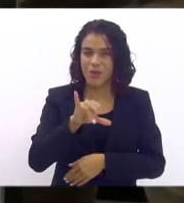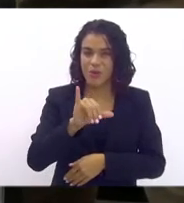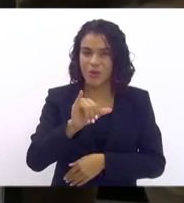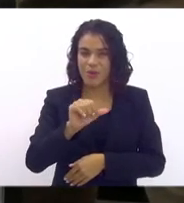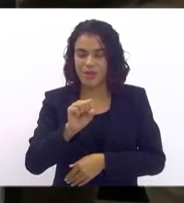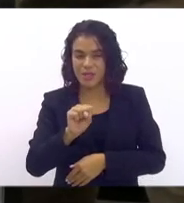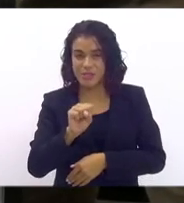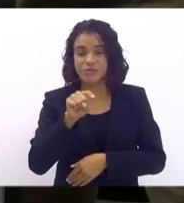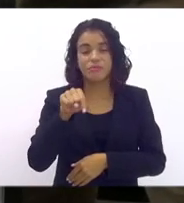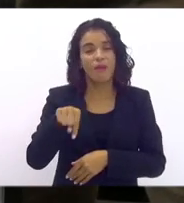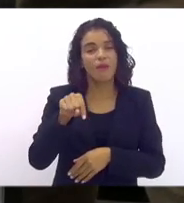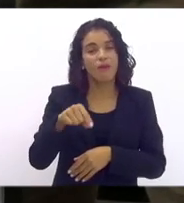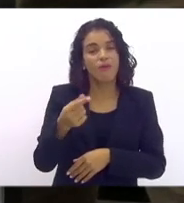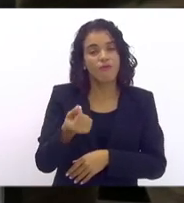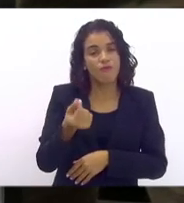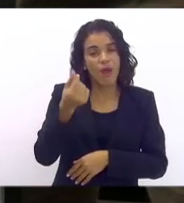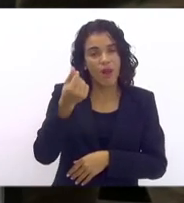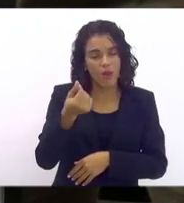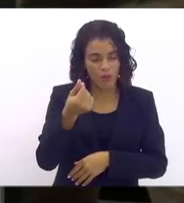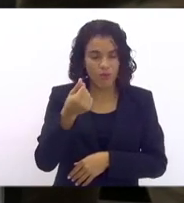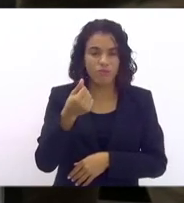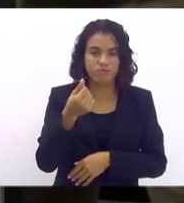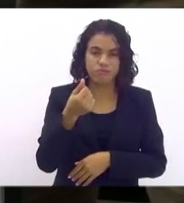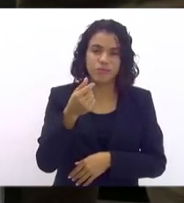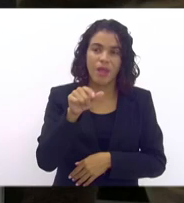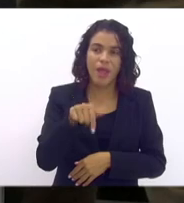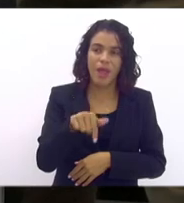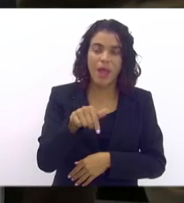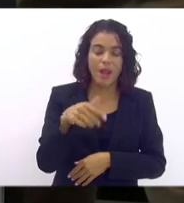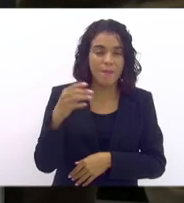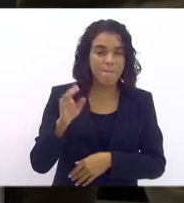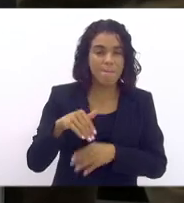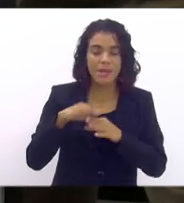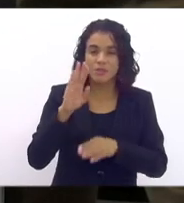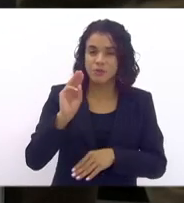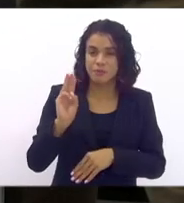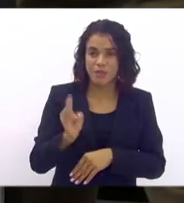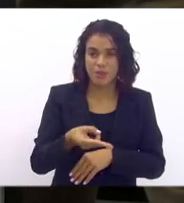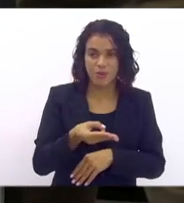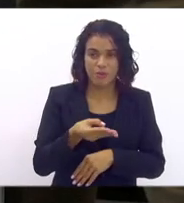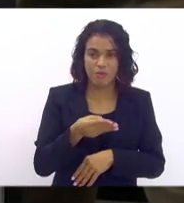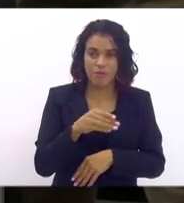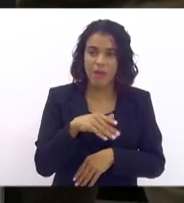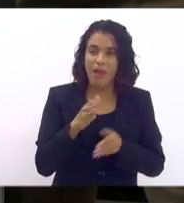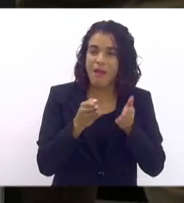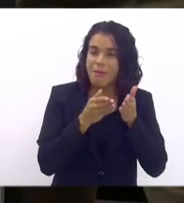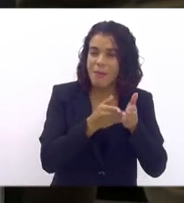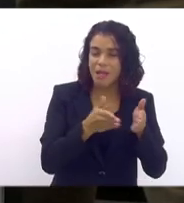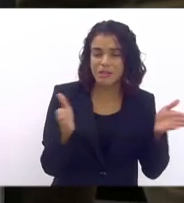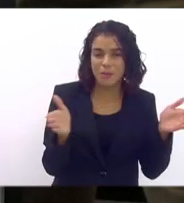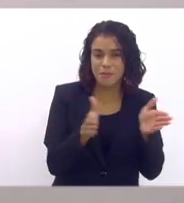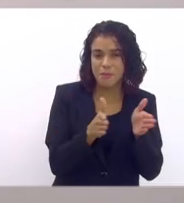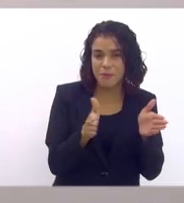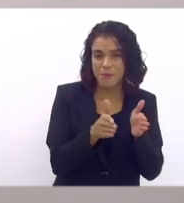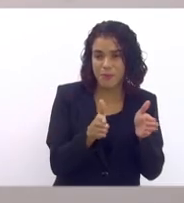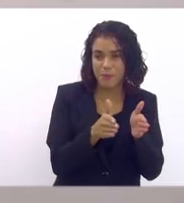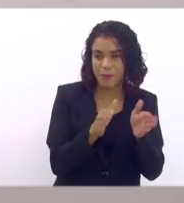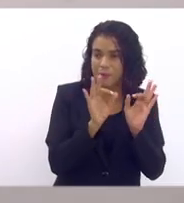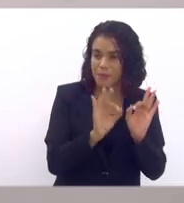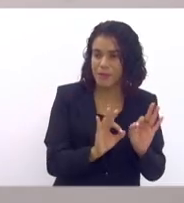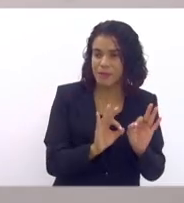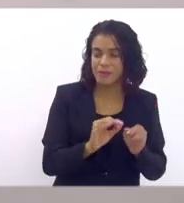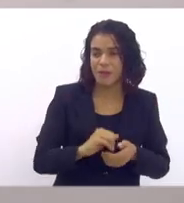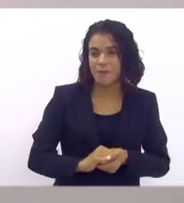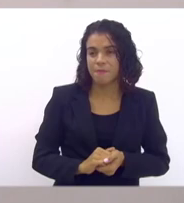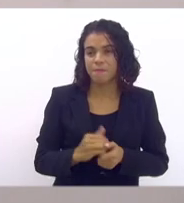milhões aí o seu valor comercial de destinação esse eram embarcações pequeno porte mesmo assim por que que é importante